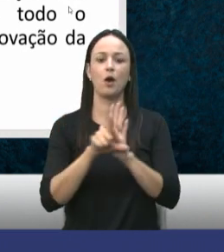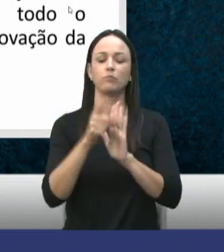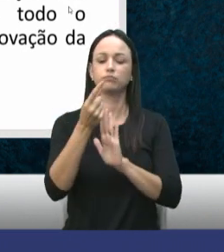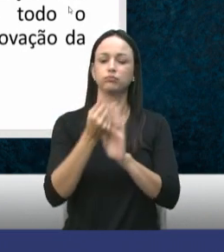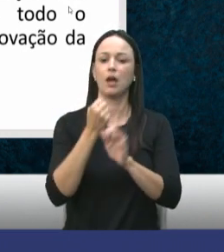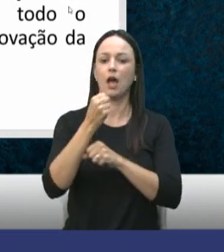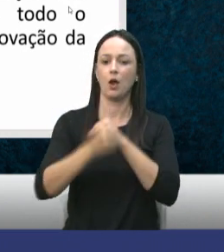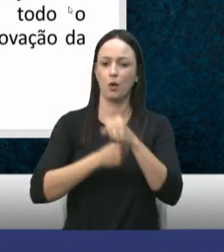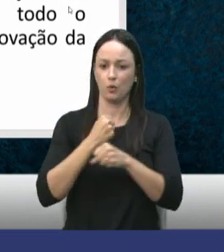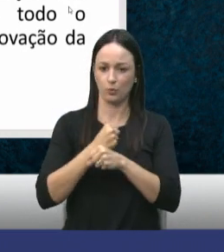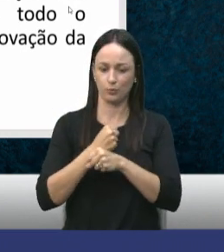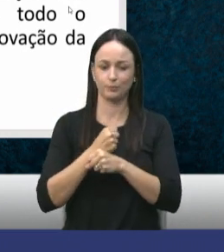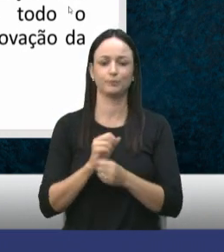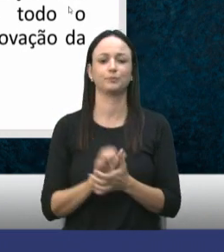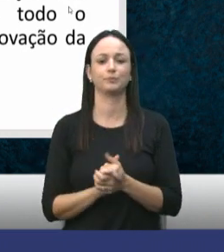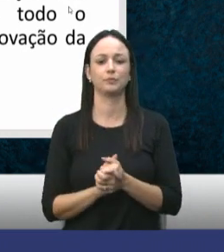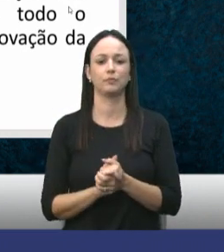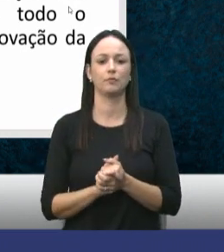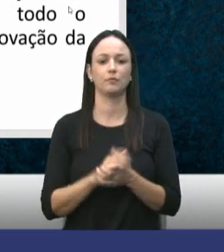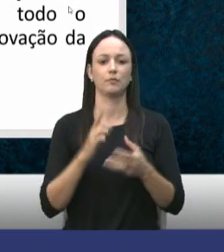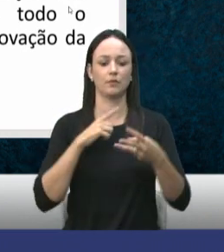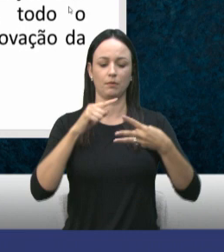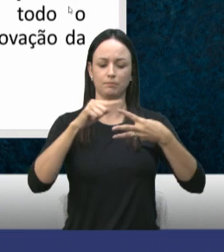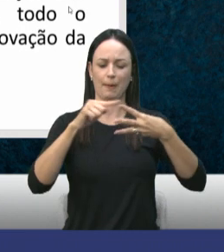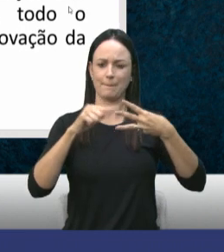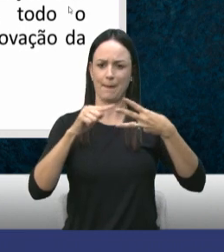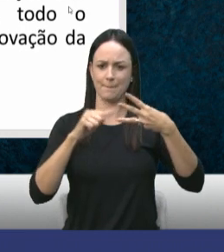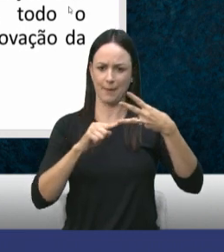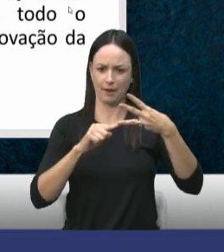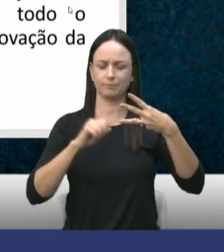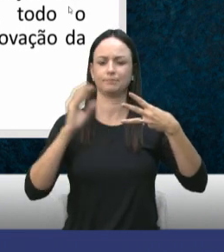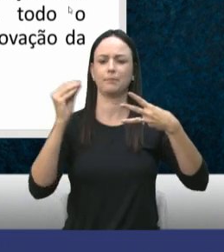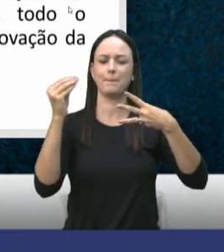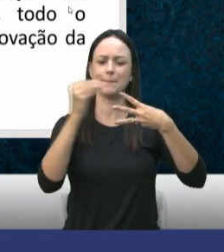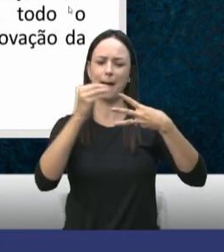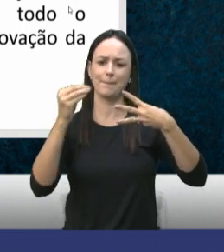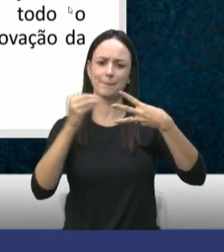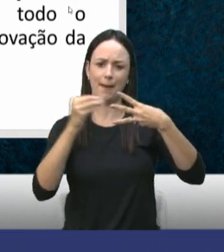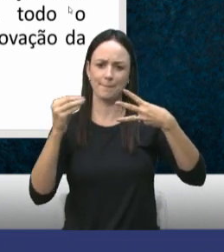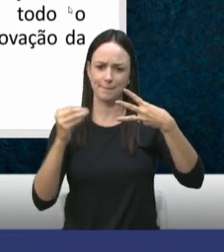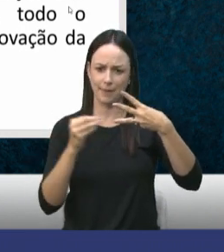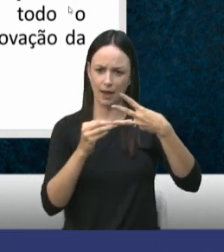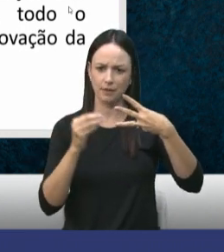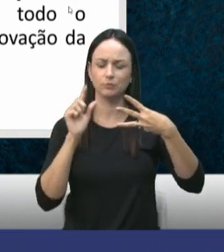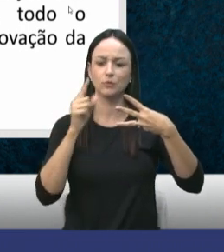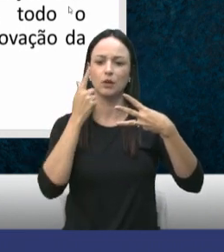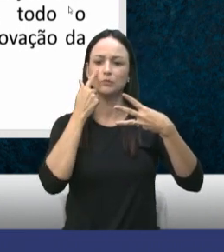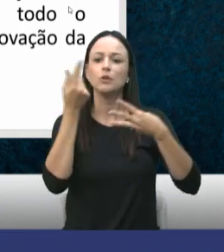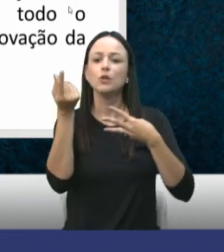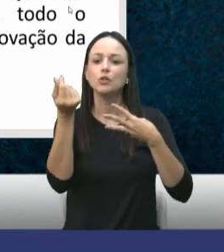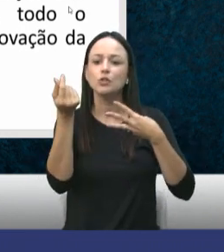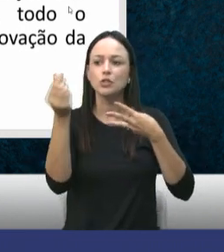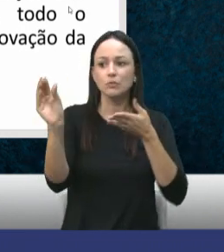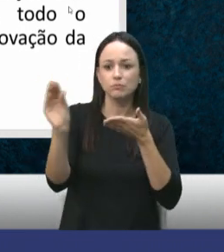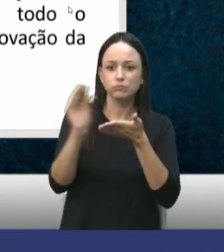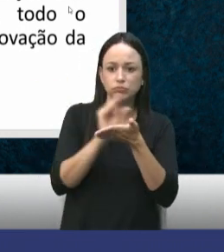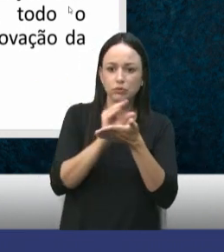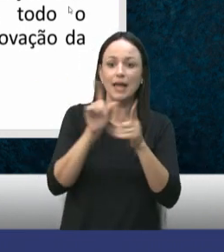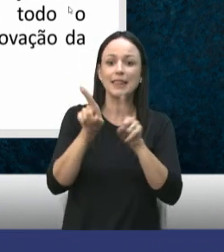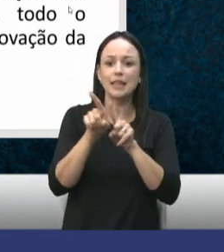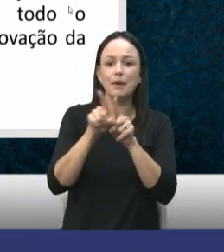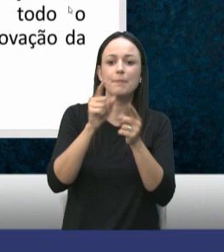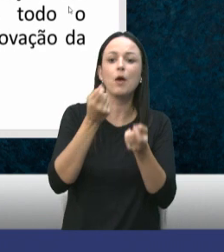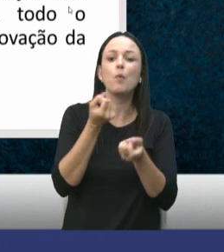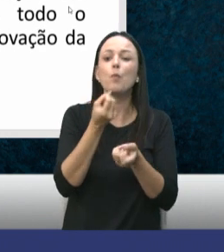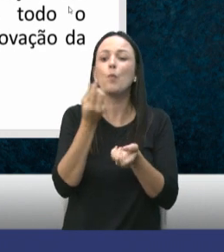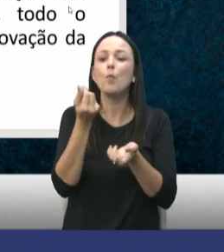Orçamentária Anual. Nelas estão contidas as previsões de receita e fixação das despesas de cada uma das